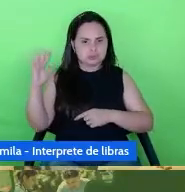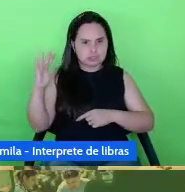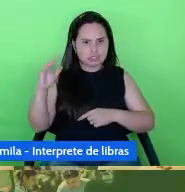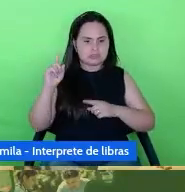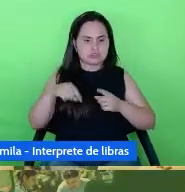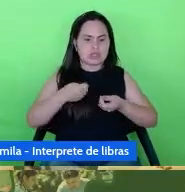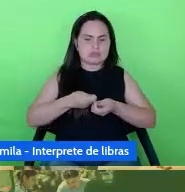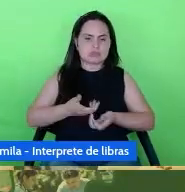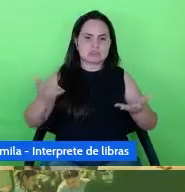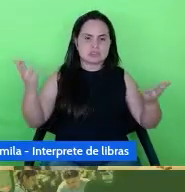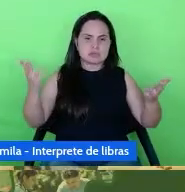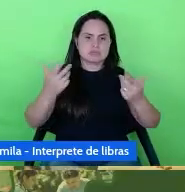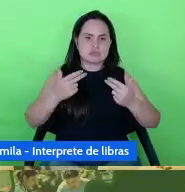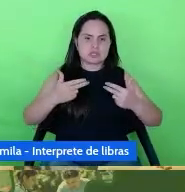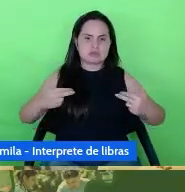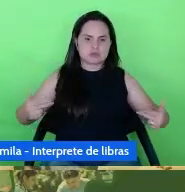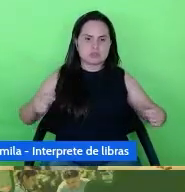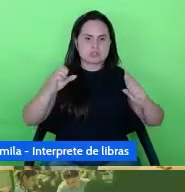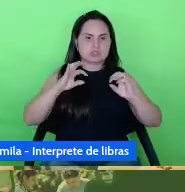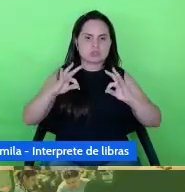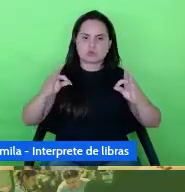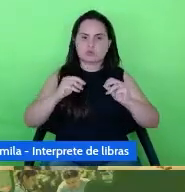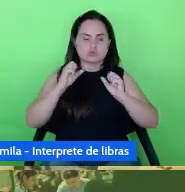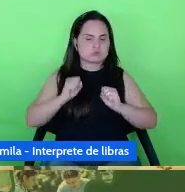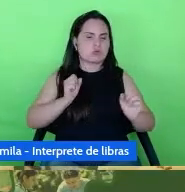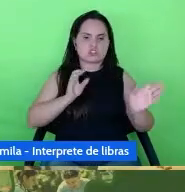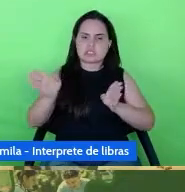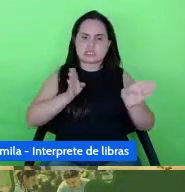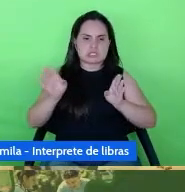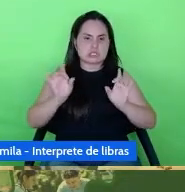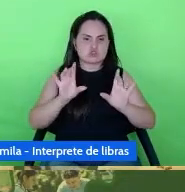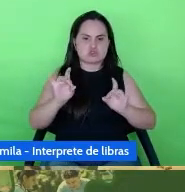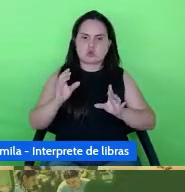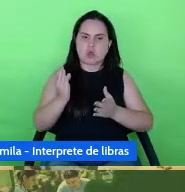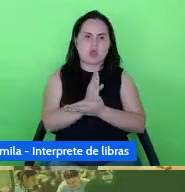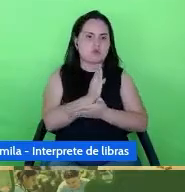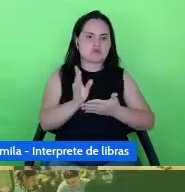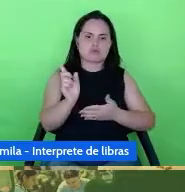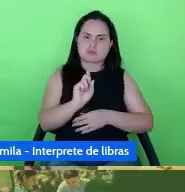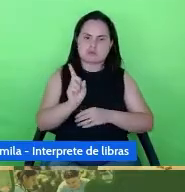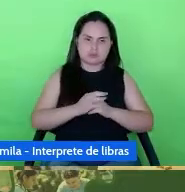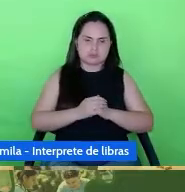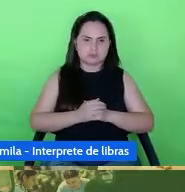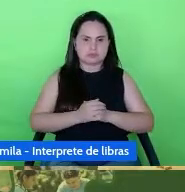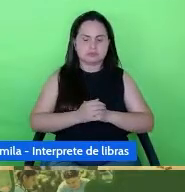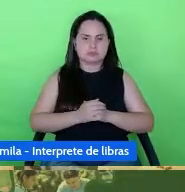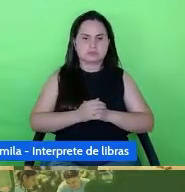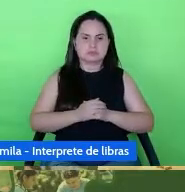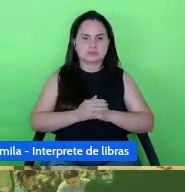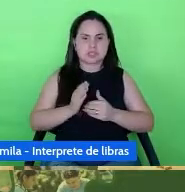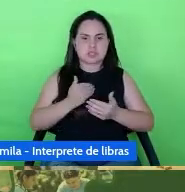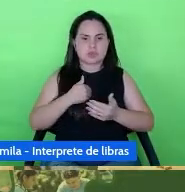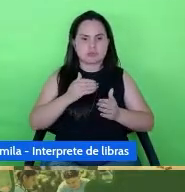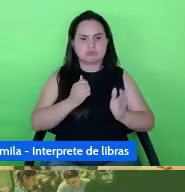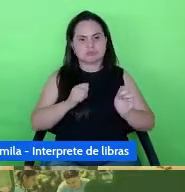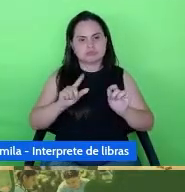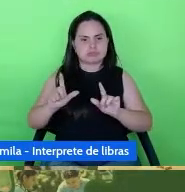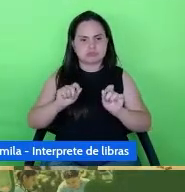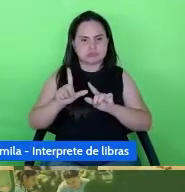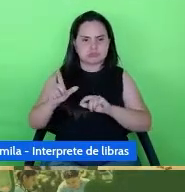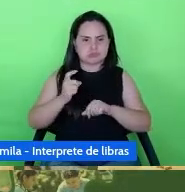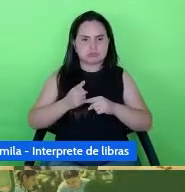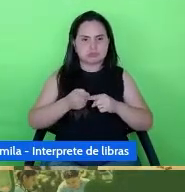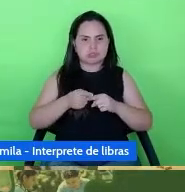distribuir os bens para que todos possam ter acesso, e não só alguns. Tá? Então, eu vou pular algumas coisas, tá? Porque